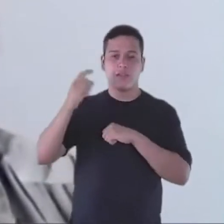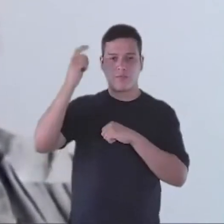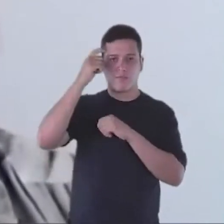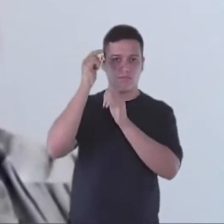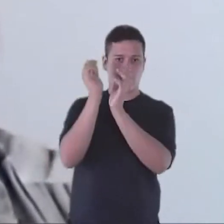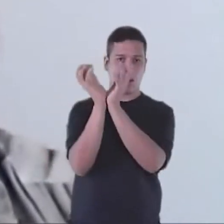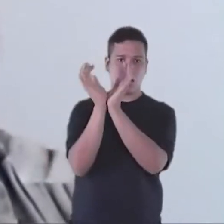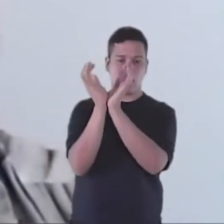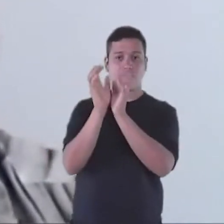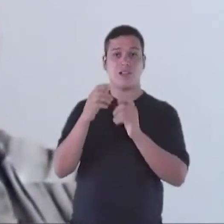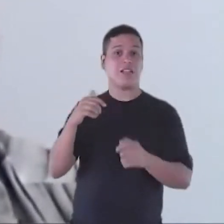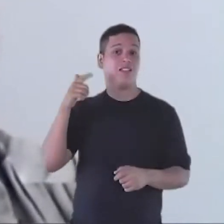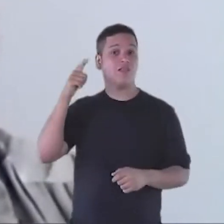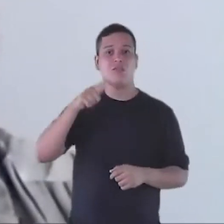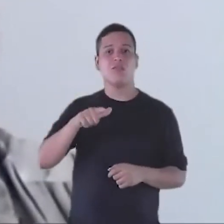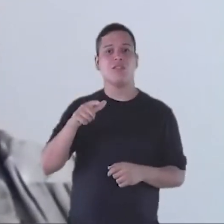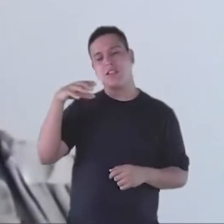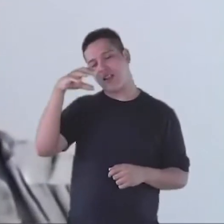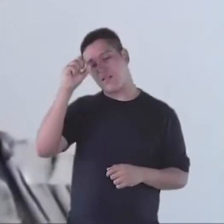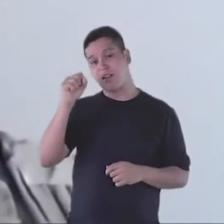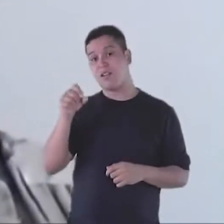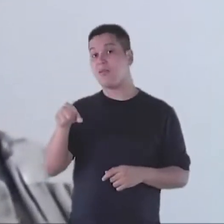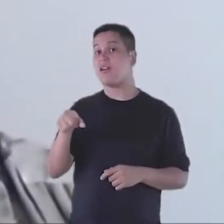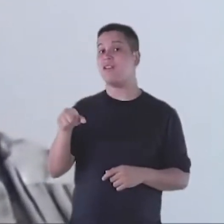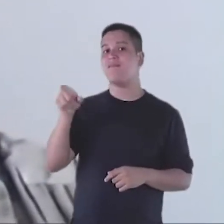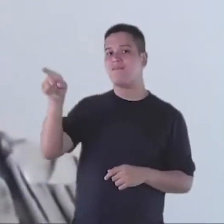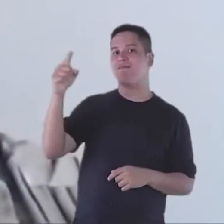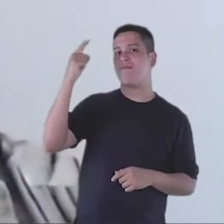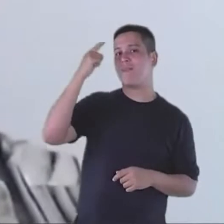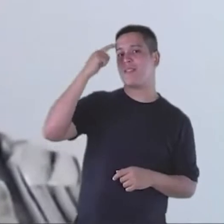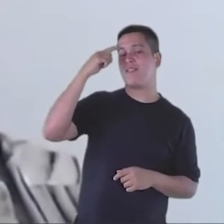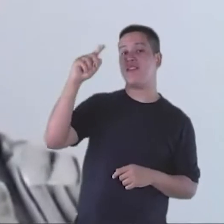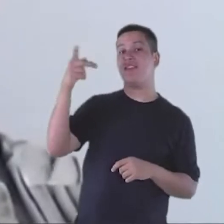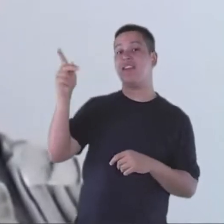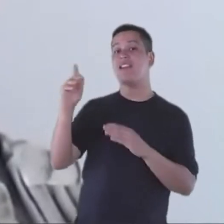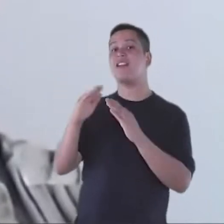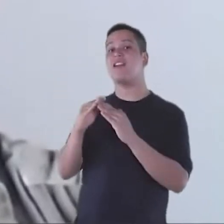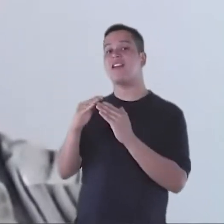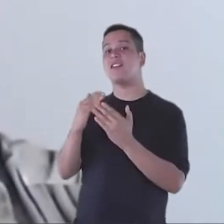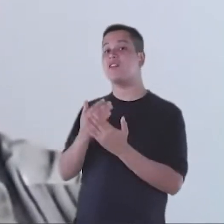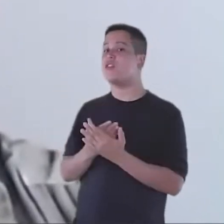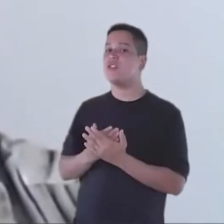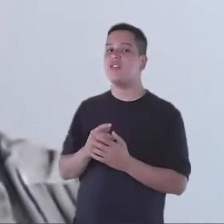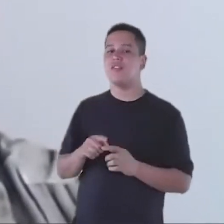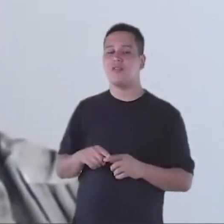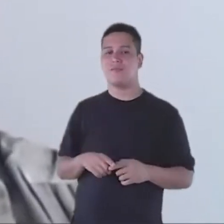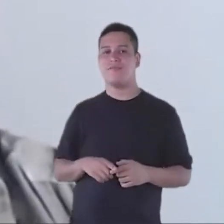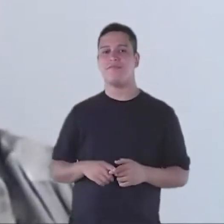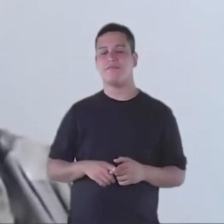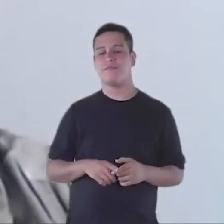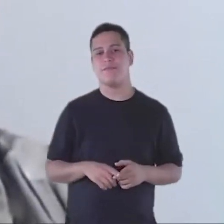e o diagnóstico indicava que a minha idade mental era de 3 anos.